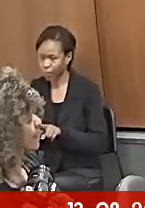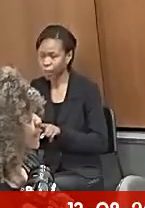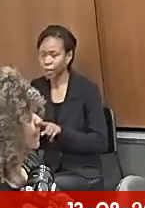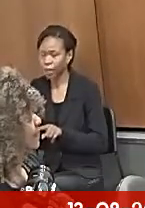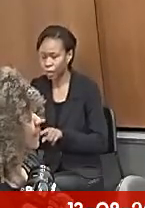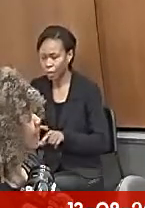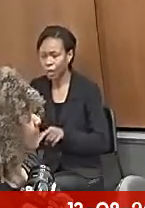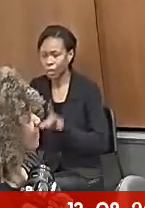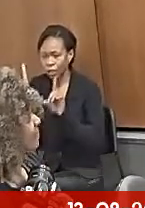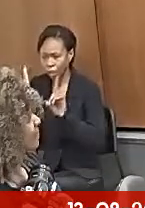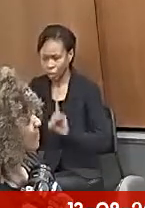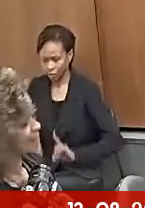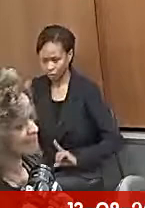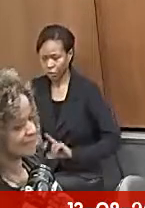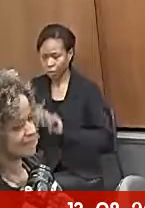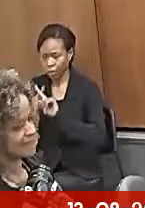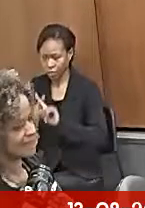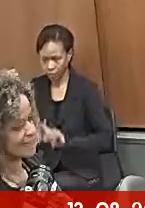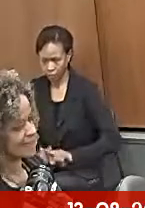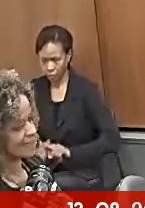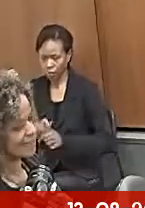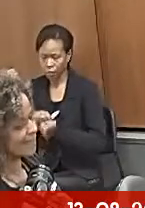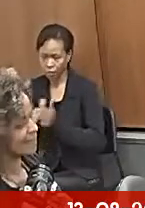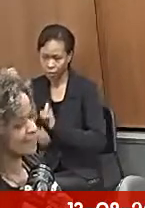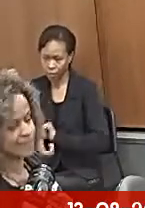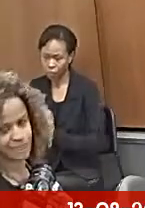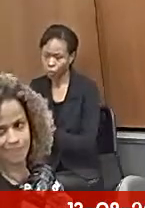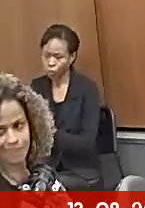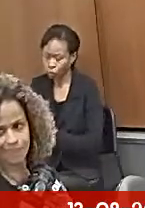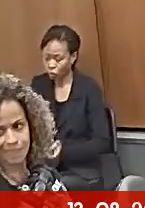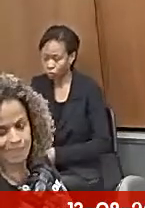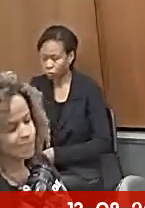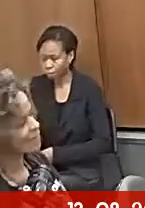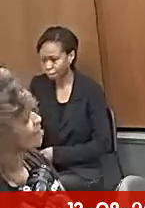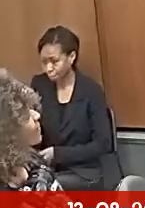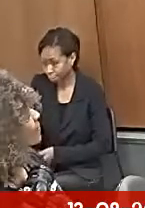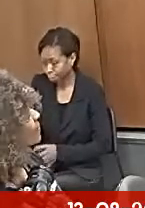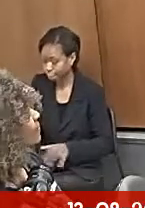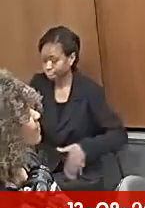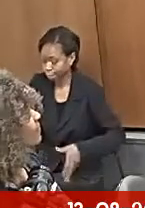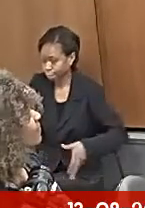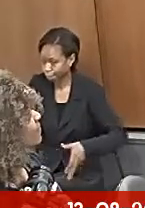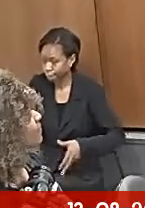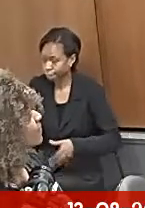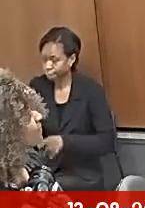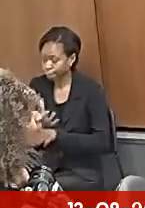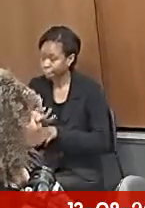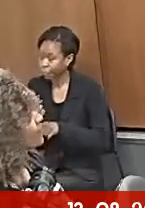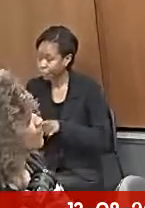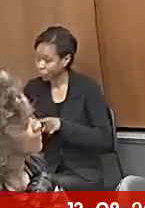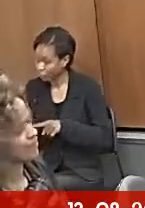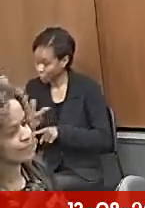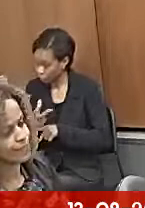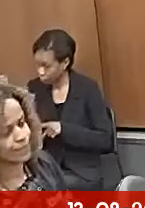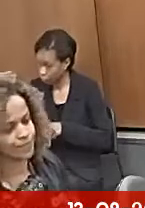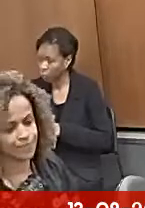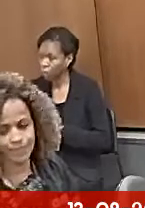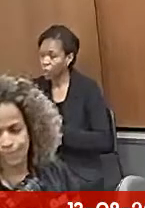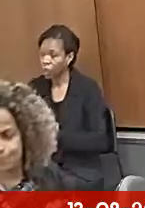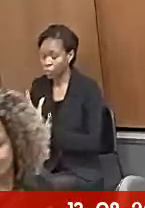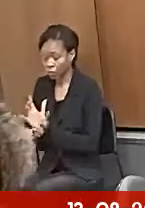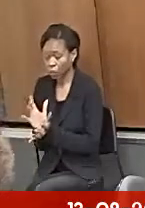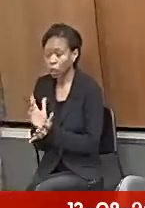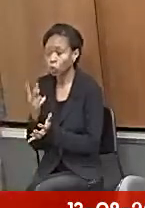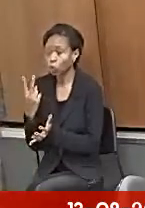atleta da equipe campeã da copa das confederações de tênis em cadeira de rodas campeã na categoria duplas na copa botija